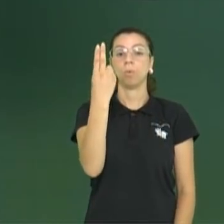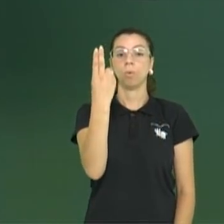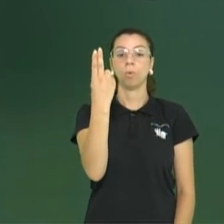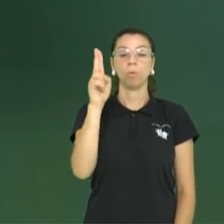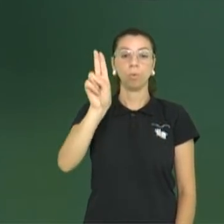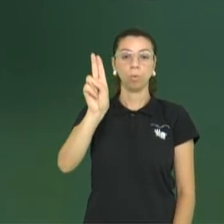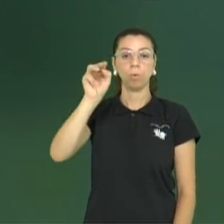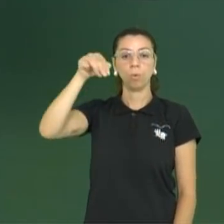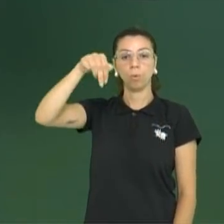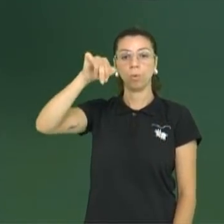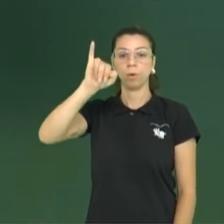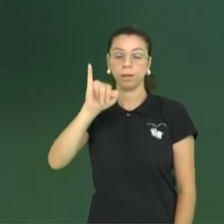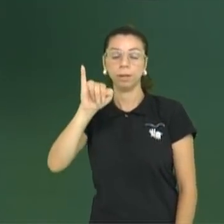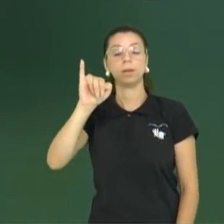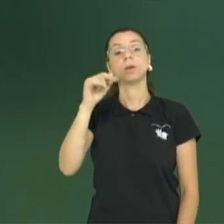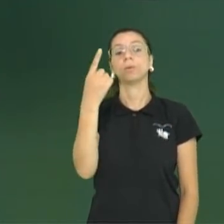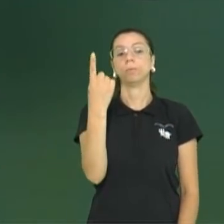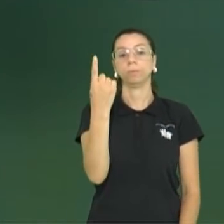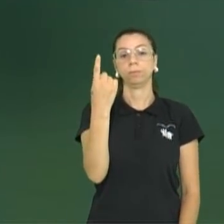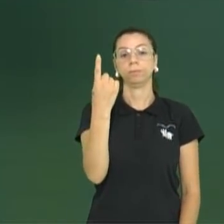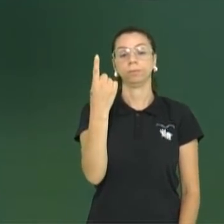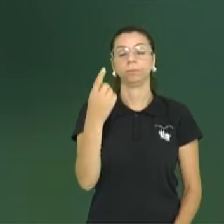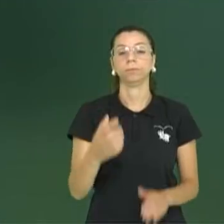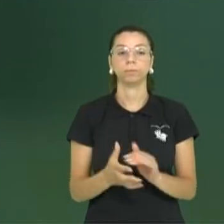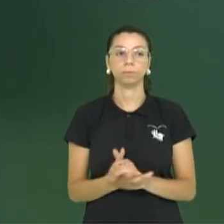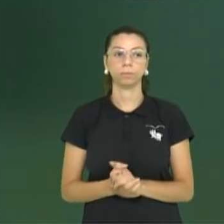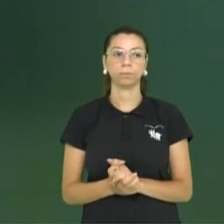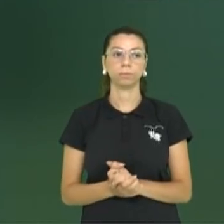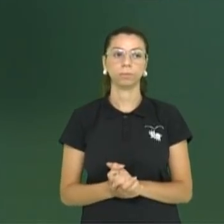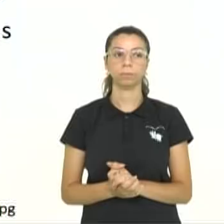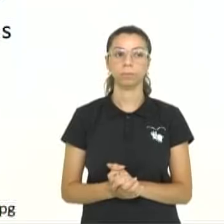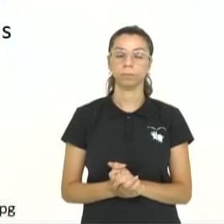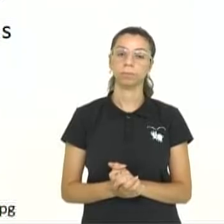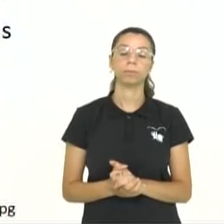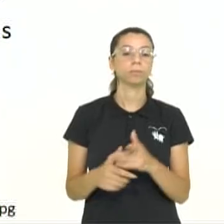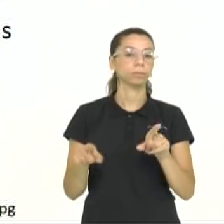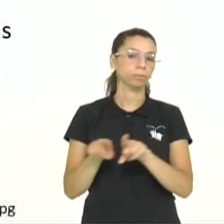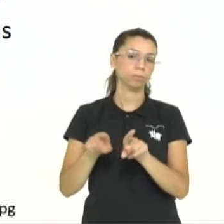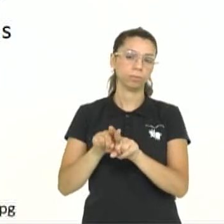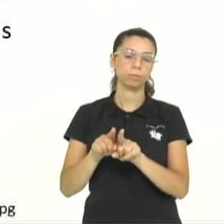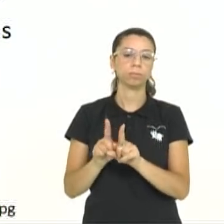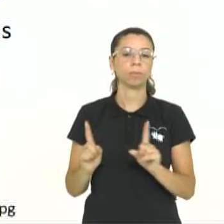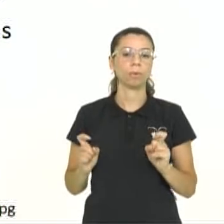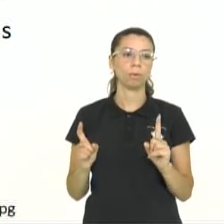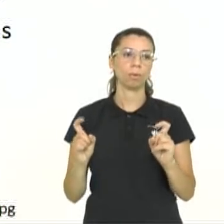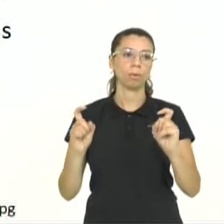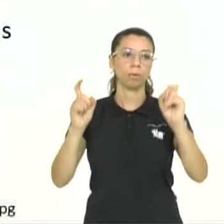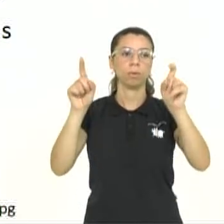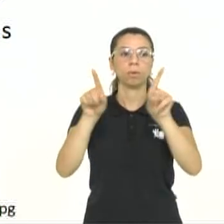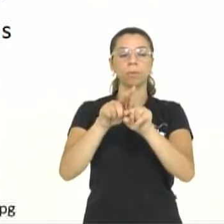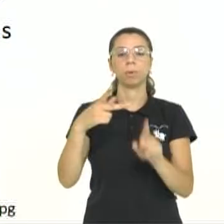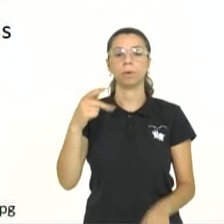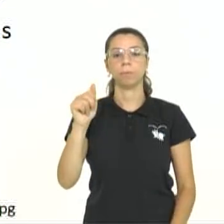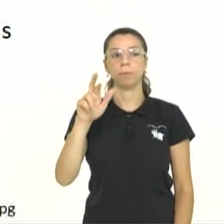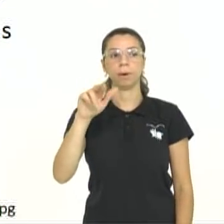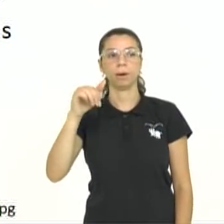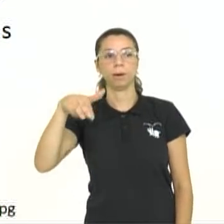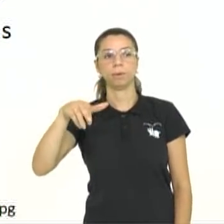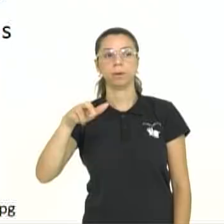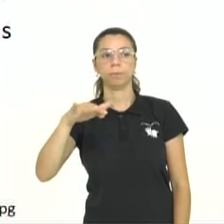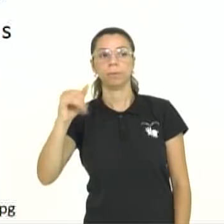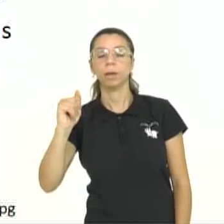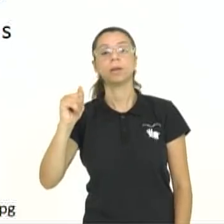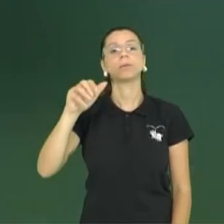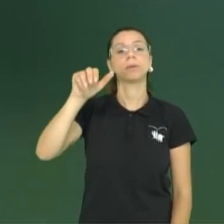Toda a organização do ser é uma célula. Quem são? Bactérias, paramécios, as